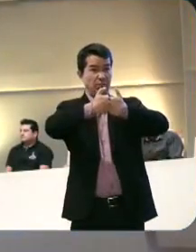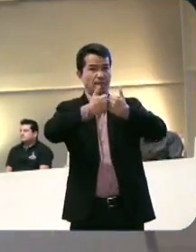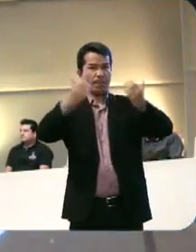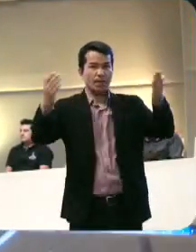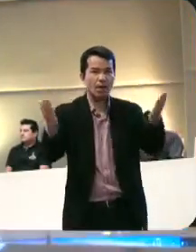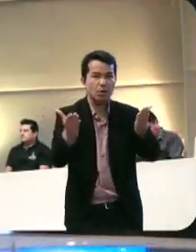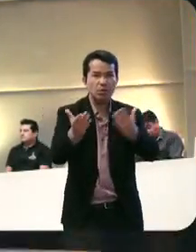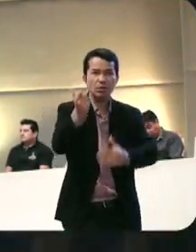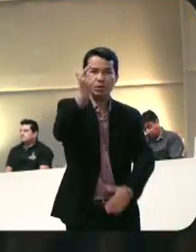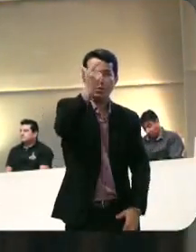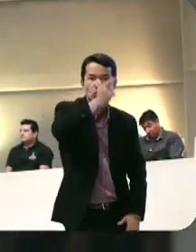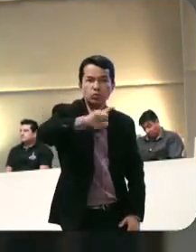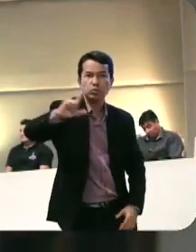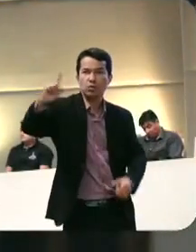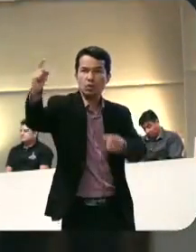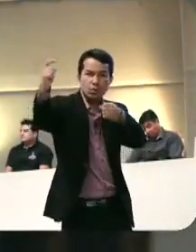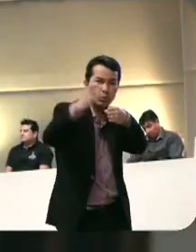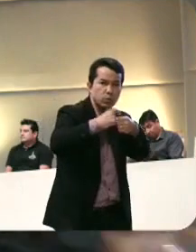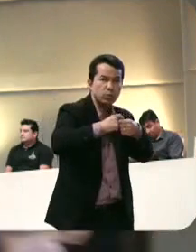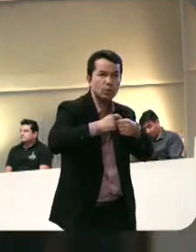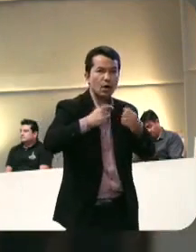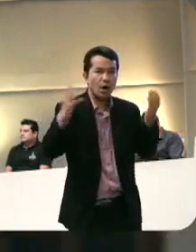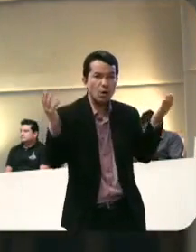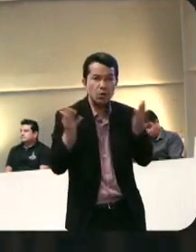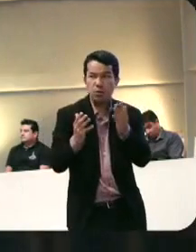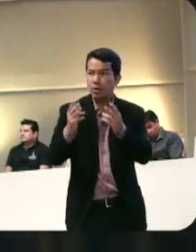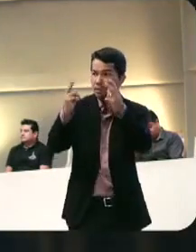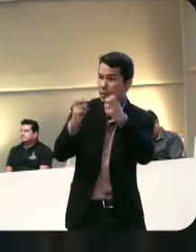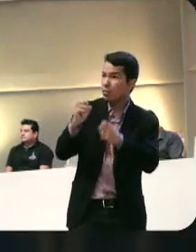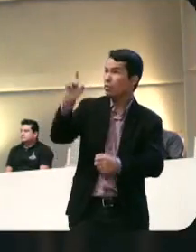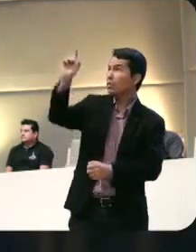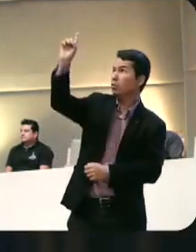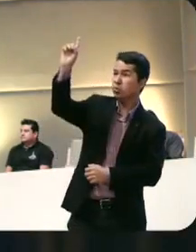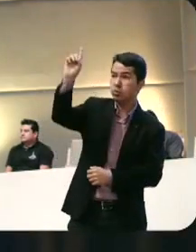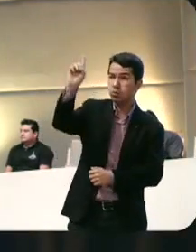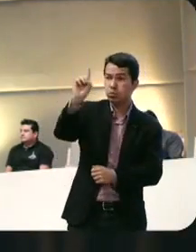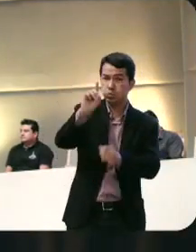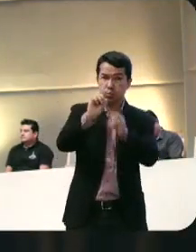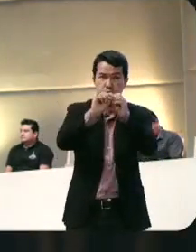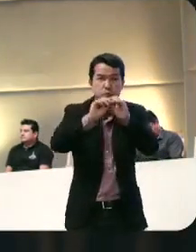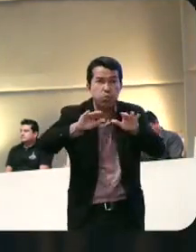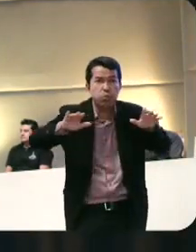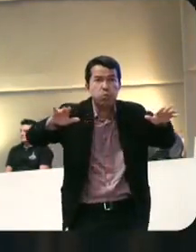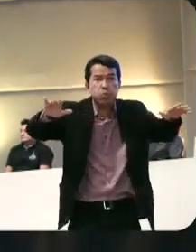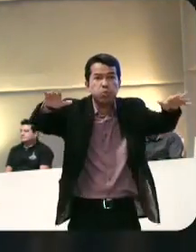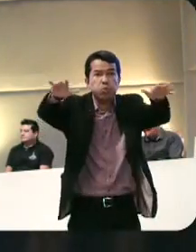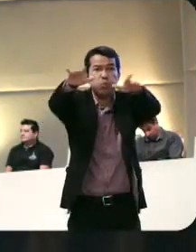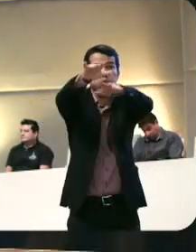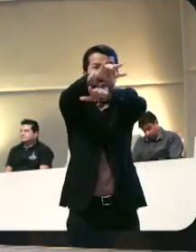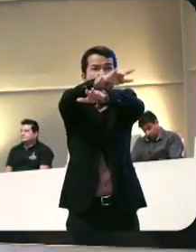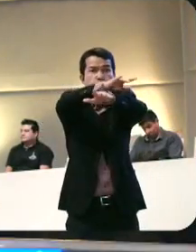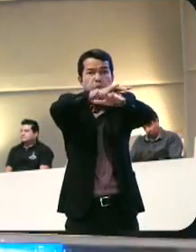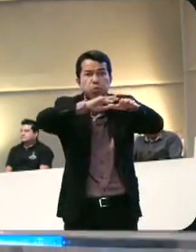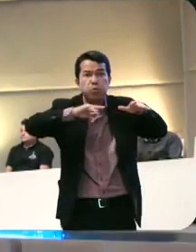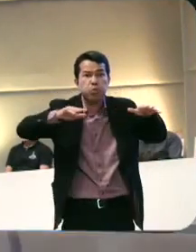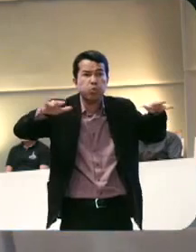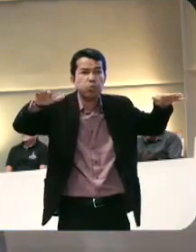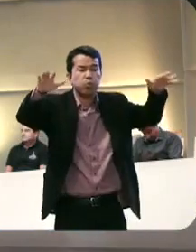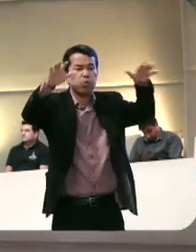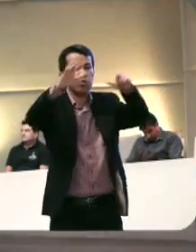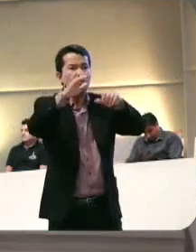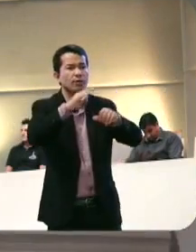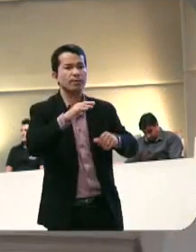a presença perceptível de Deus se manifestou de novo entre nós. Quando você colocar Deus no